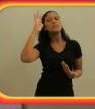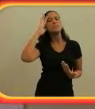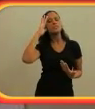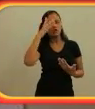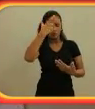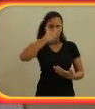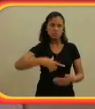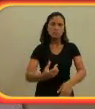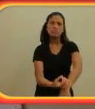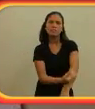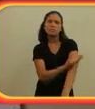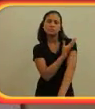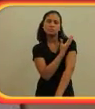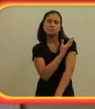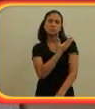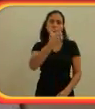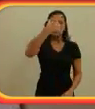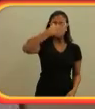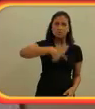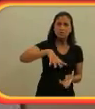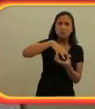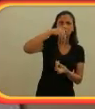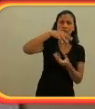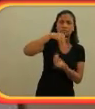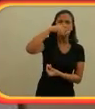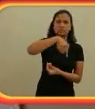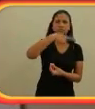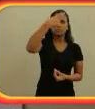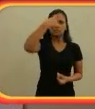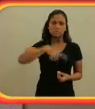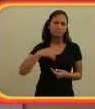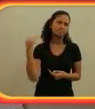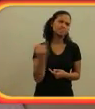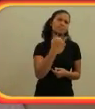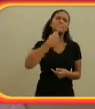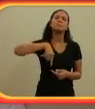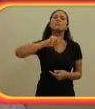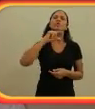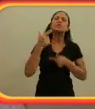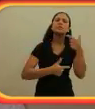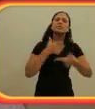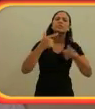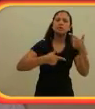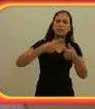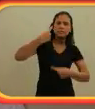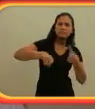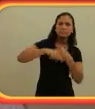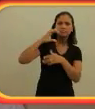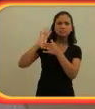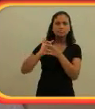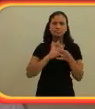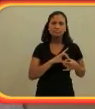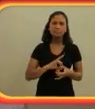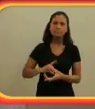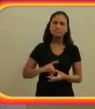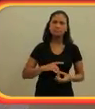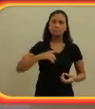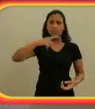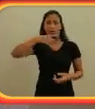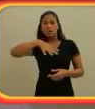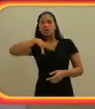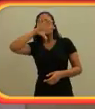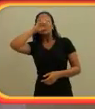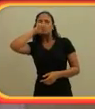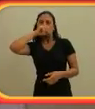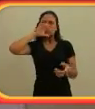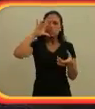ficam os pensamentos, o corpo emocional, onde ficam as emoções, e o campo espiritual. E todos os corpos são